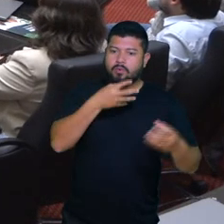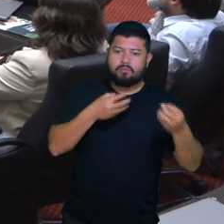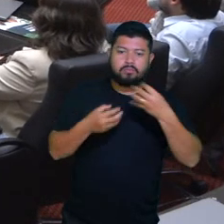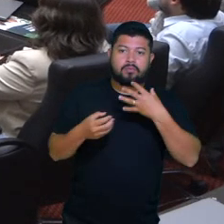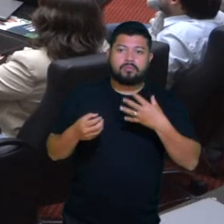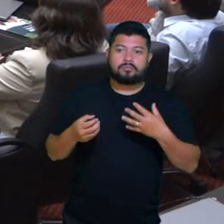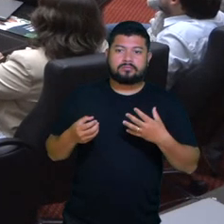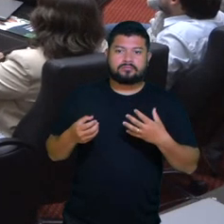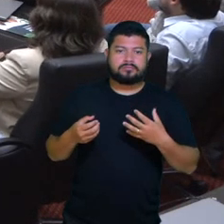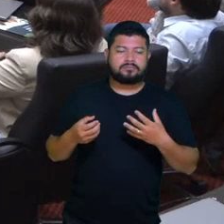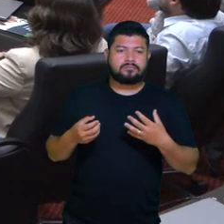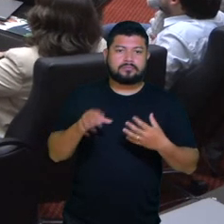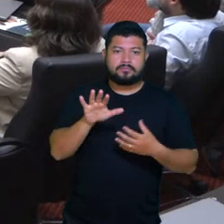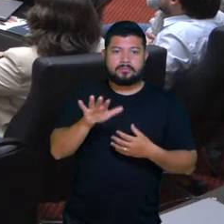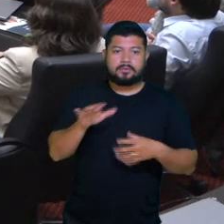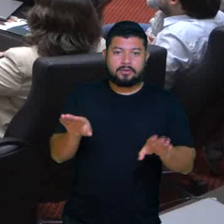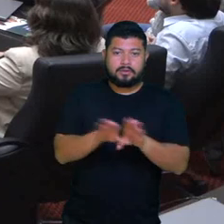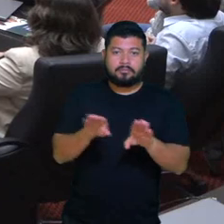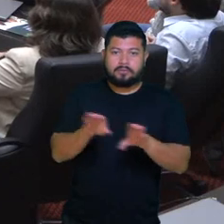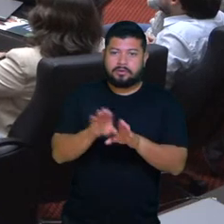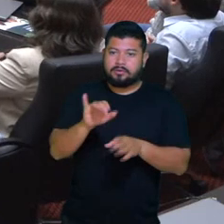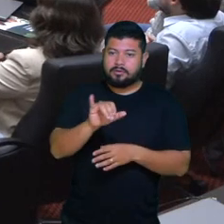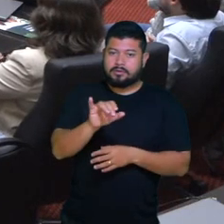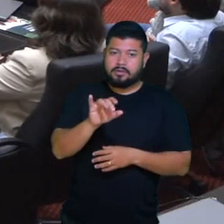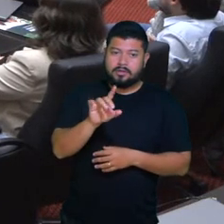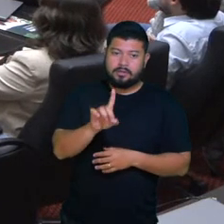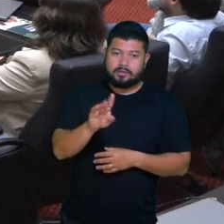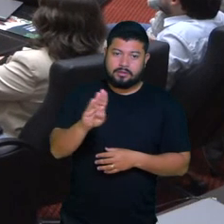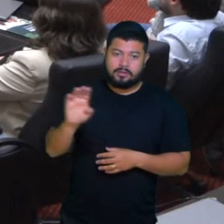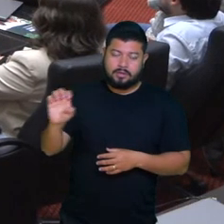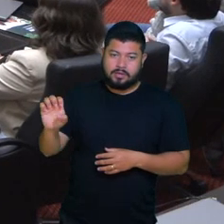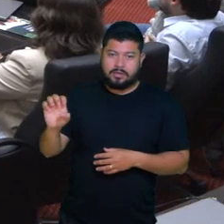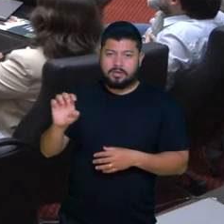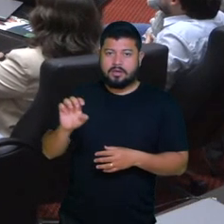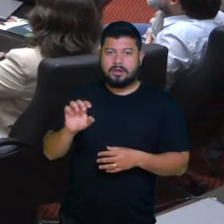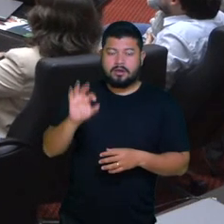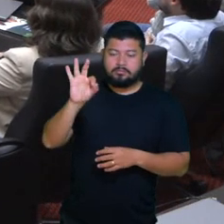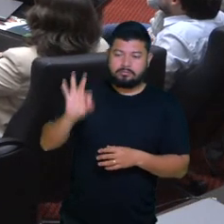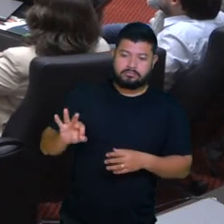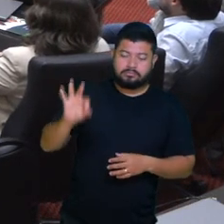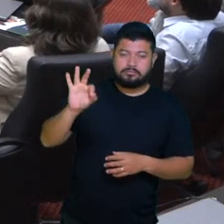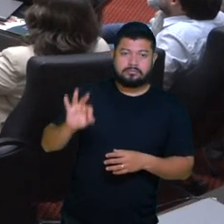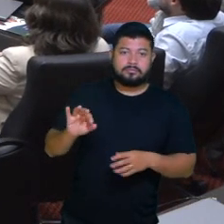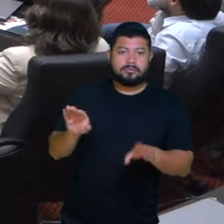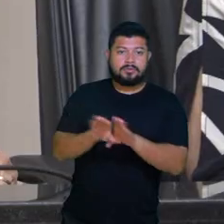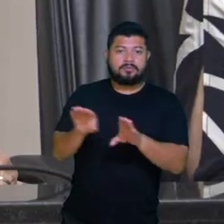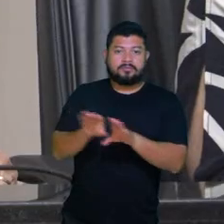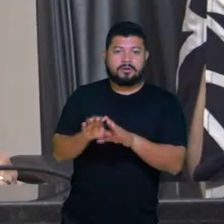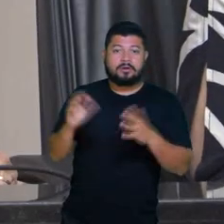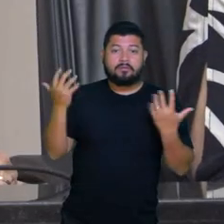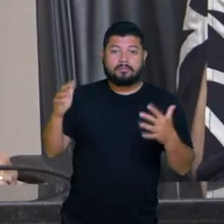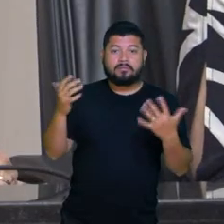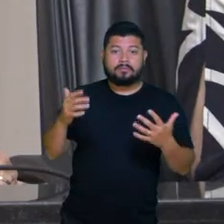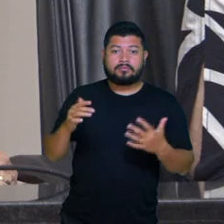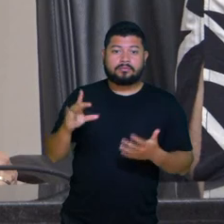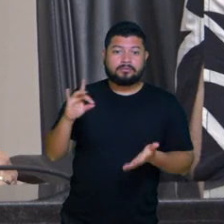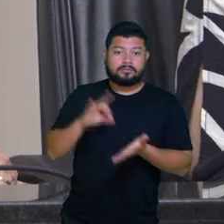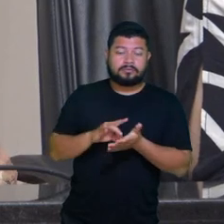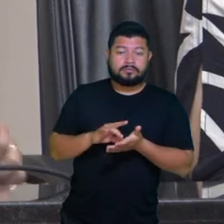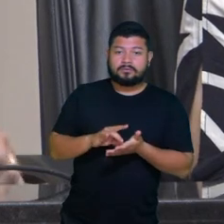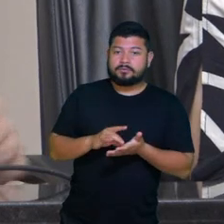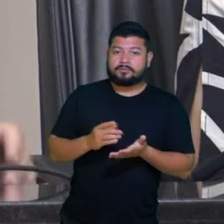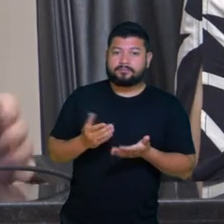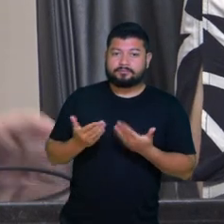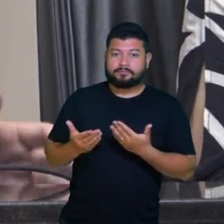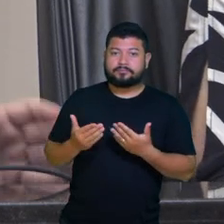poder Celebrar o Ideb que o estado os municípios queriam nós queríamos Celebrar o fato de que o provimento de